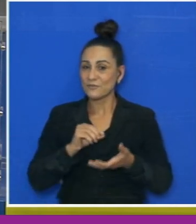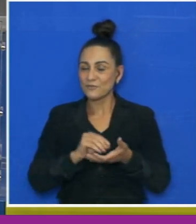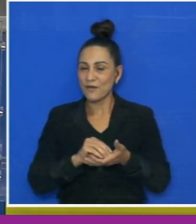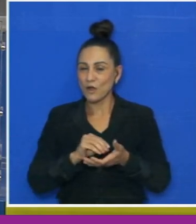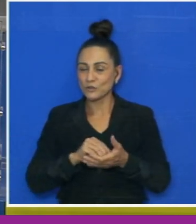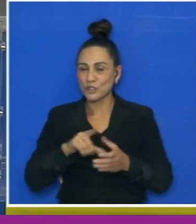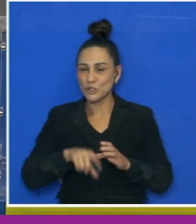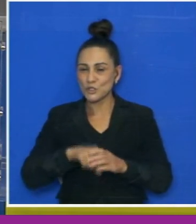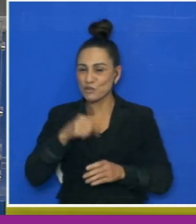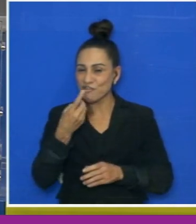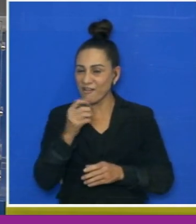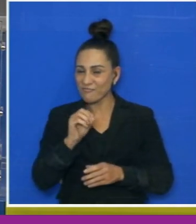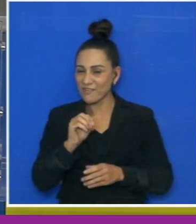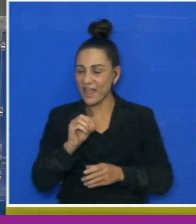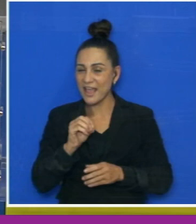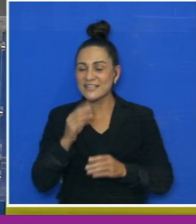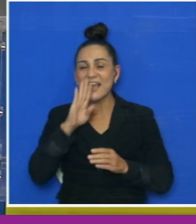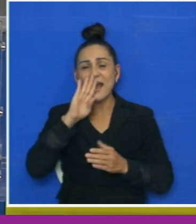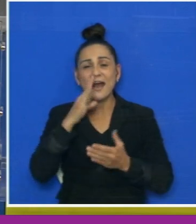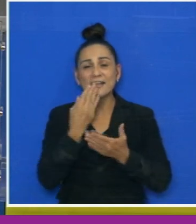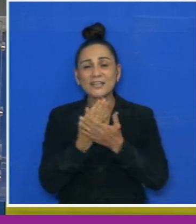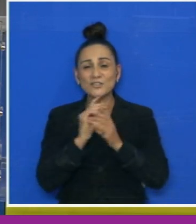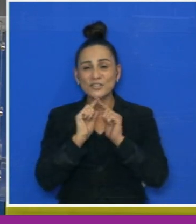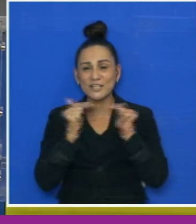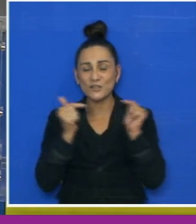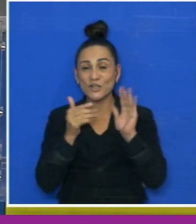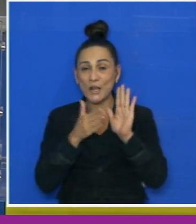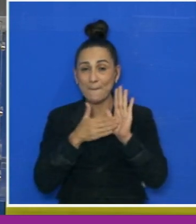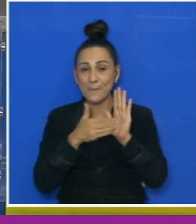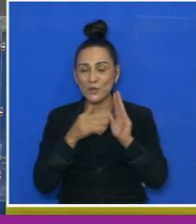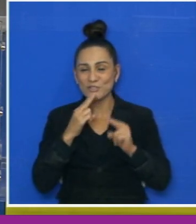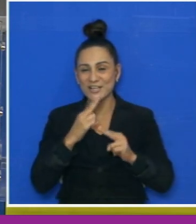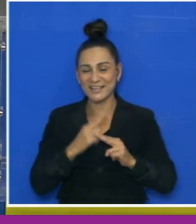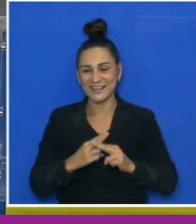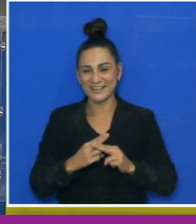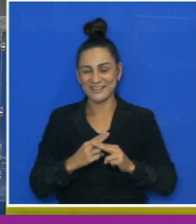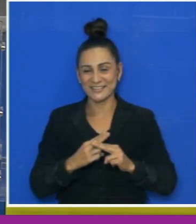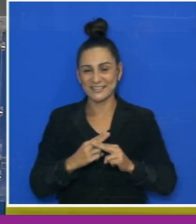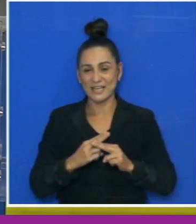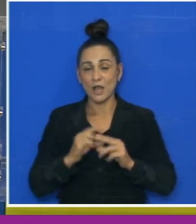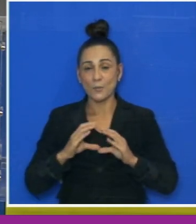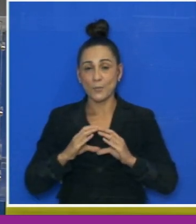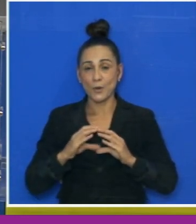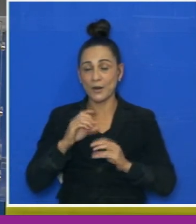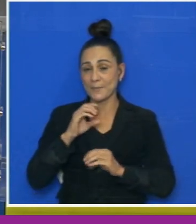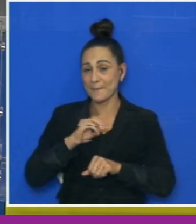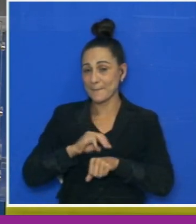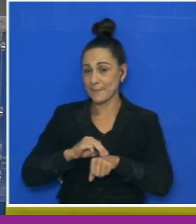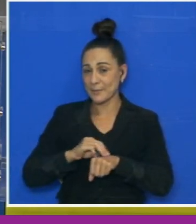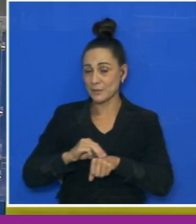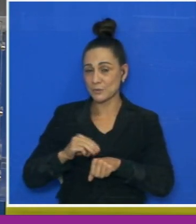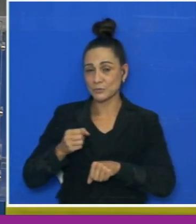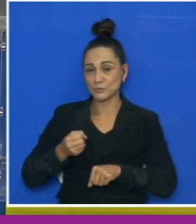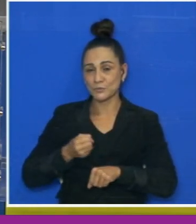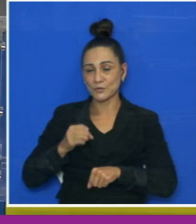Faltando 10 bolas. Acredite na sorte e aposte nas loterias Caixa. Bola marrom número